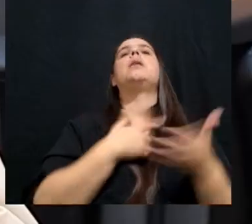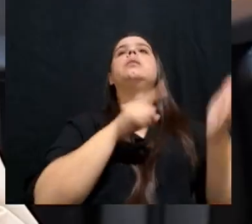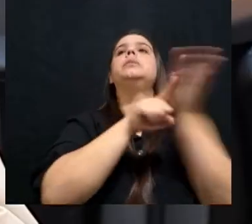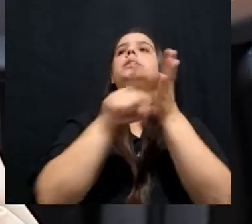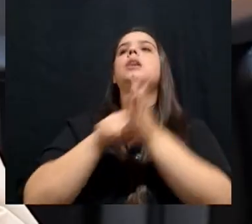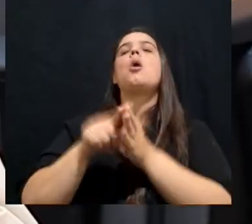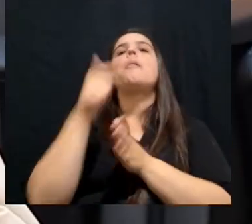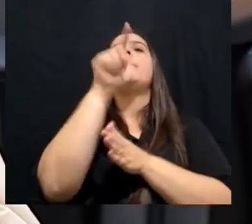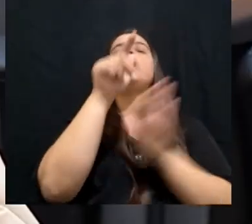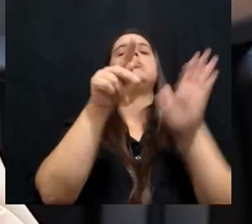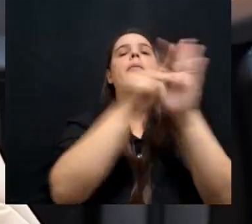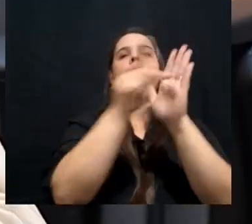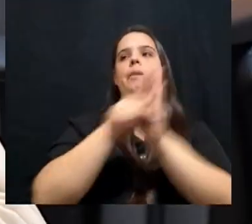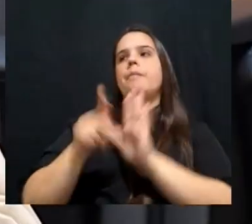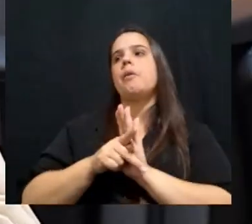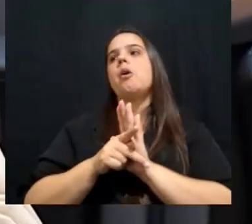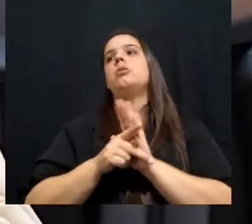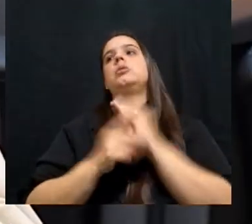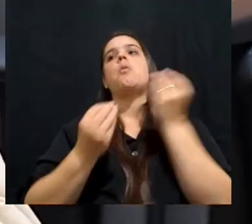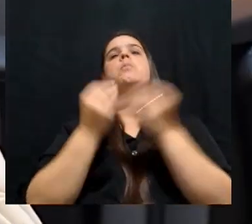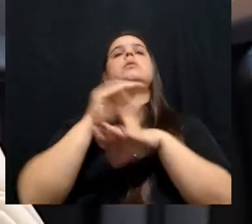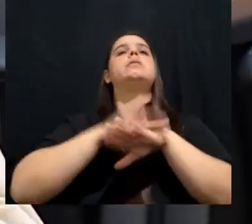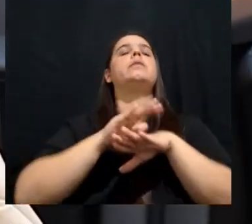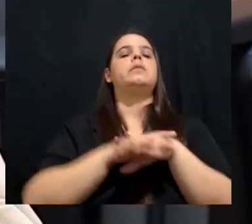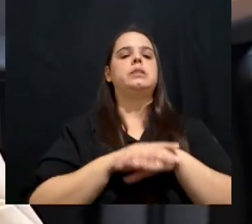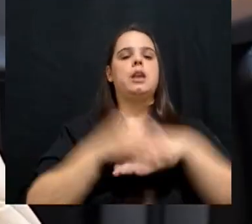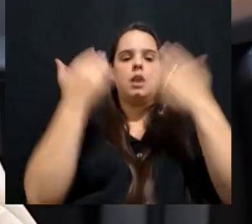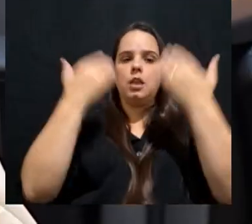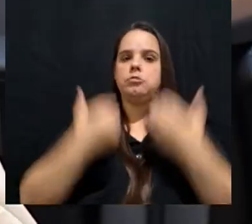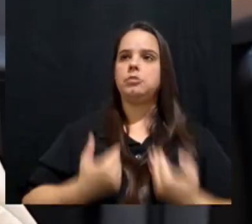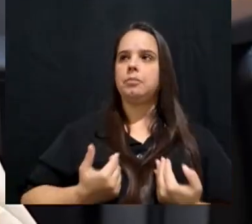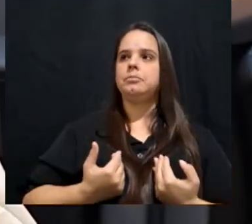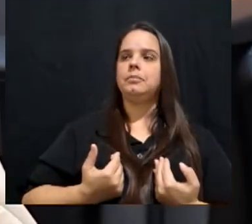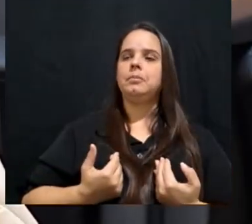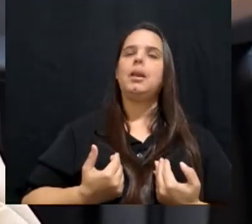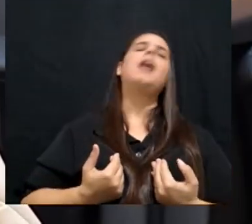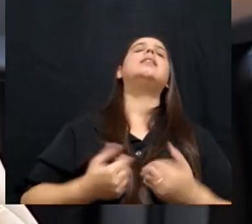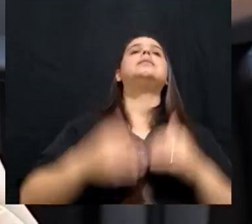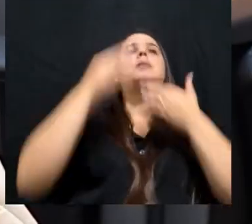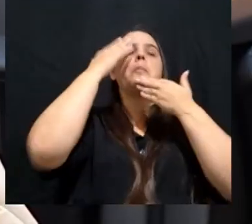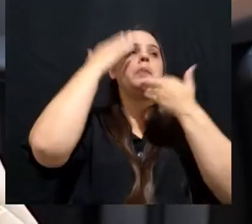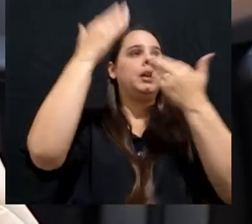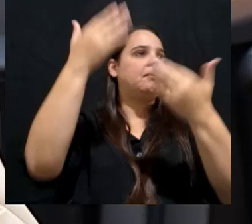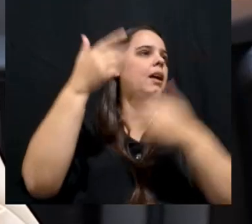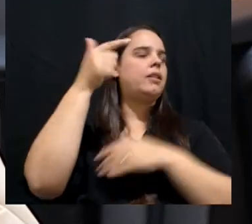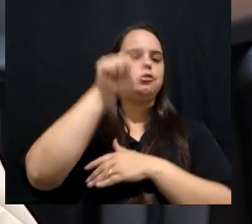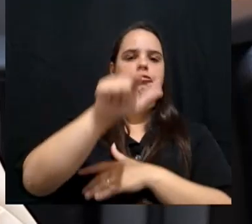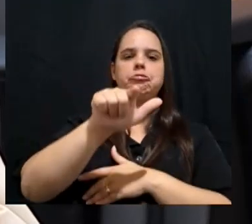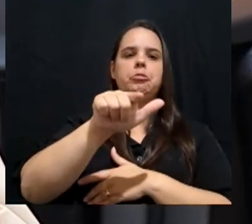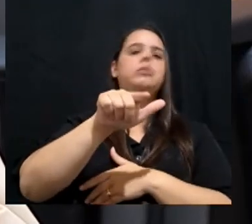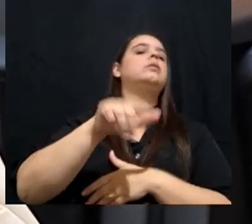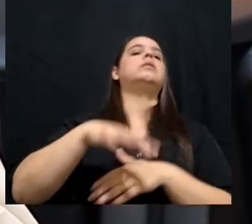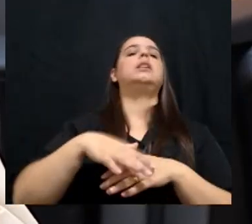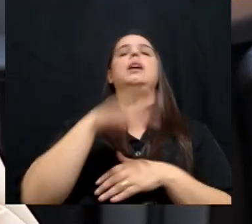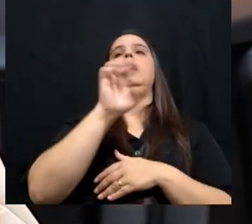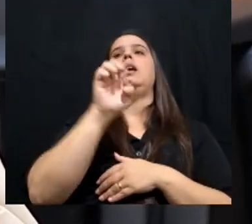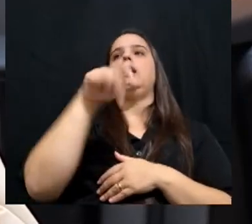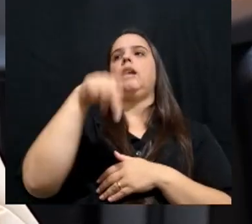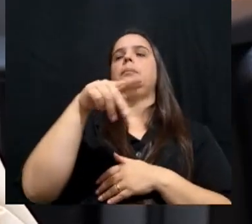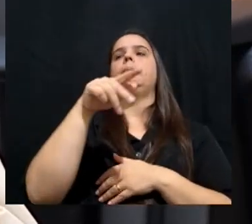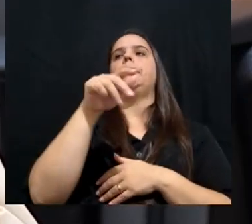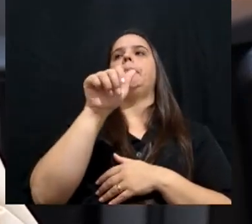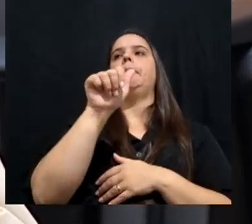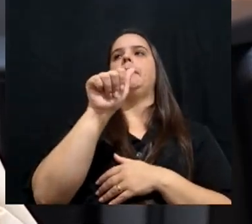iremos encabeçar aqui. E fico à disposição aqui. Muito obrigado. Mais uma vez o programa Em Pauta. E vocês da